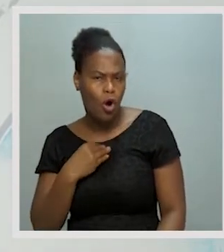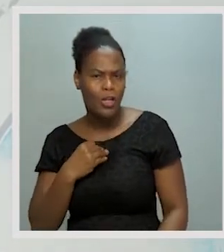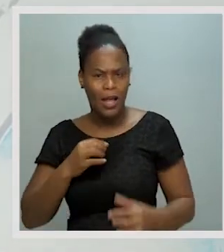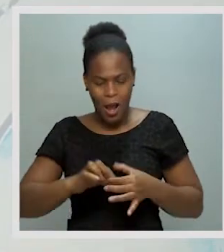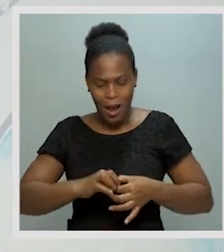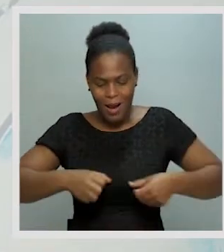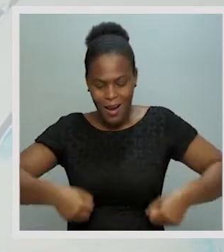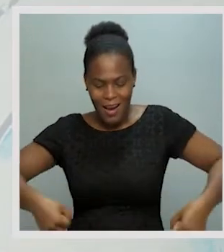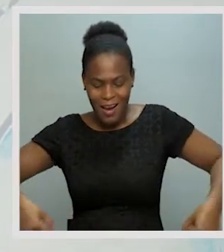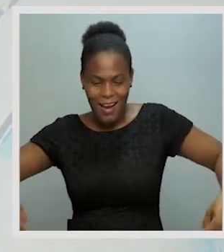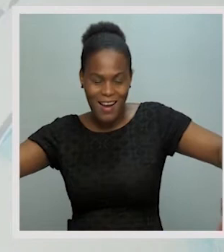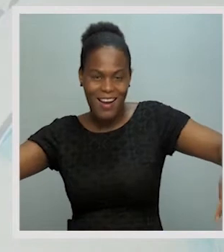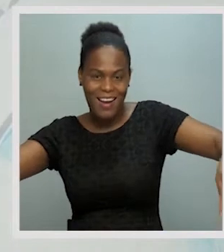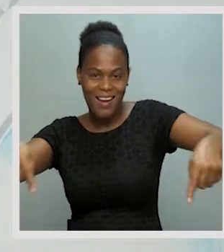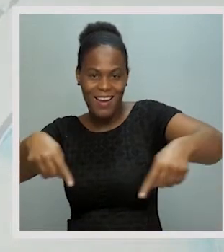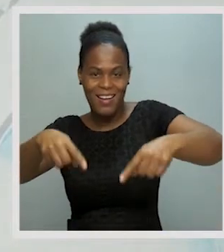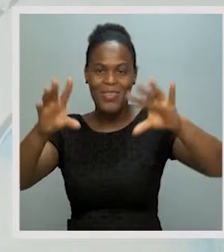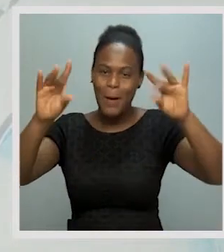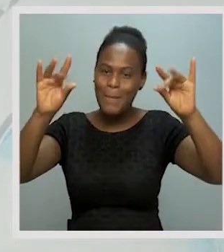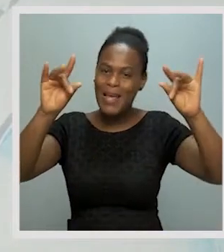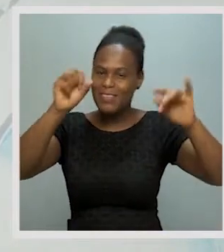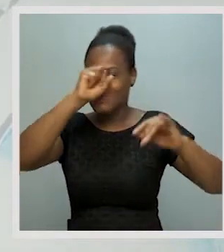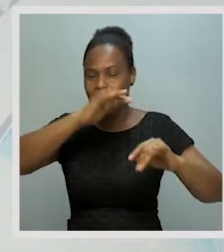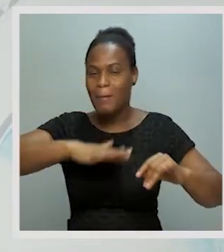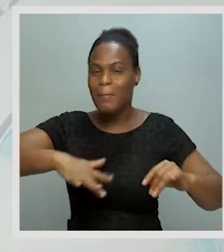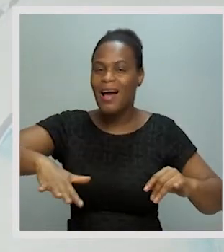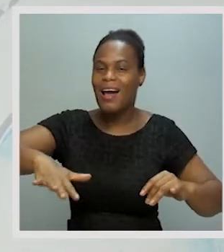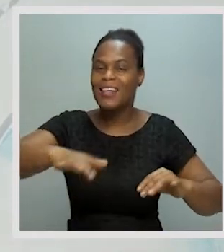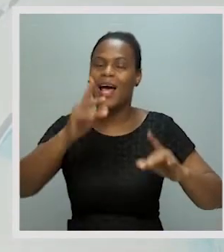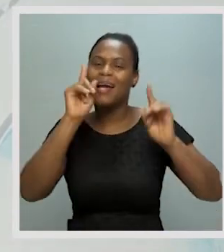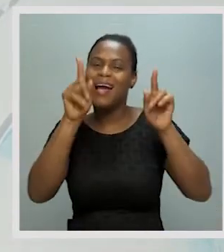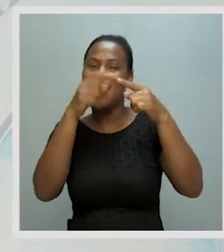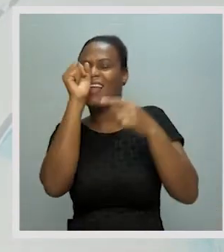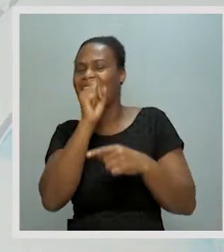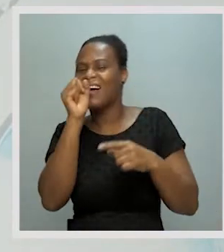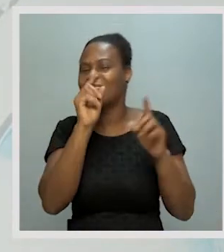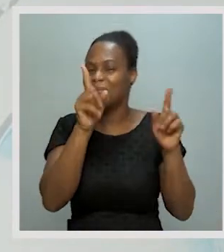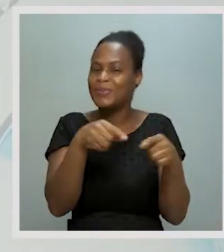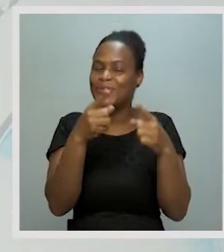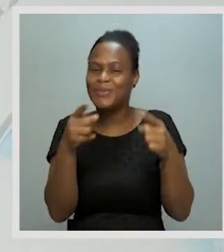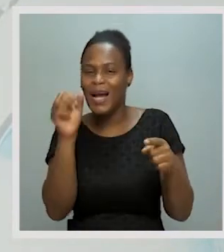brincar roda, ia para a praça, não é? E fazíamos cantigas e